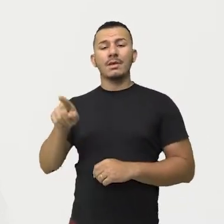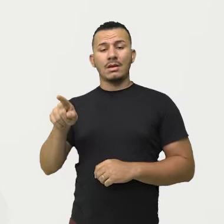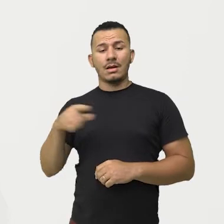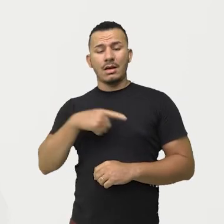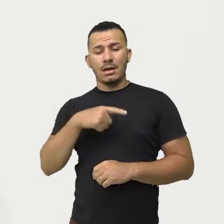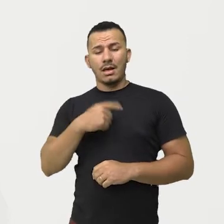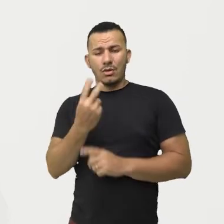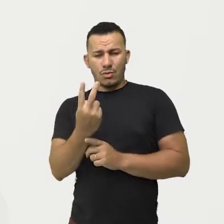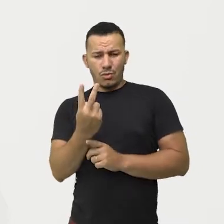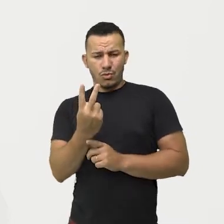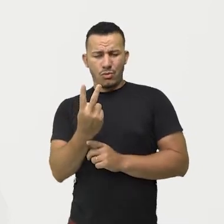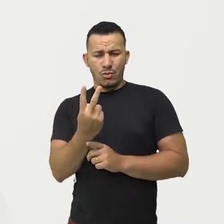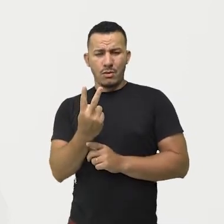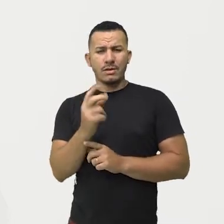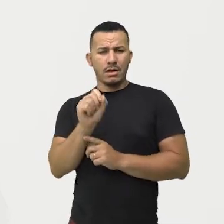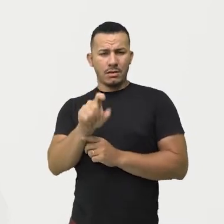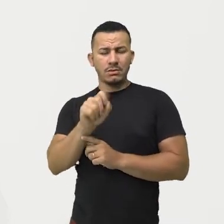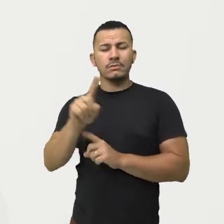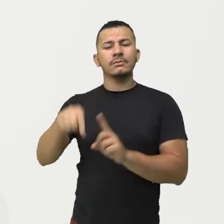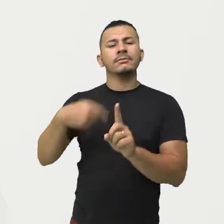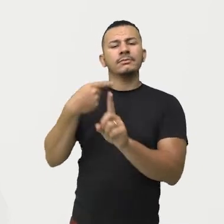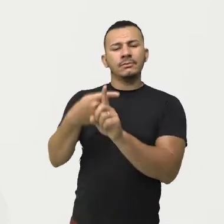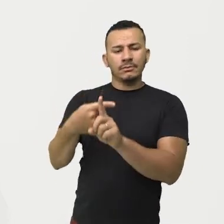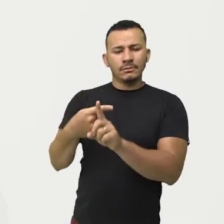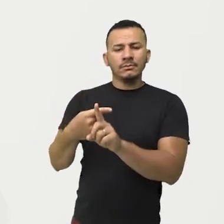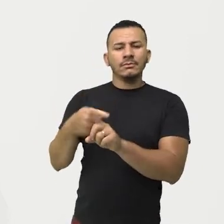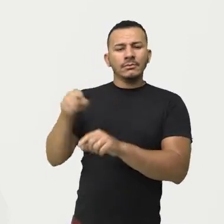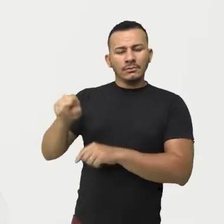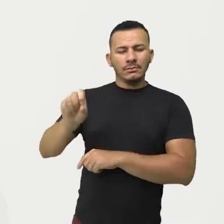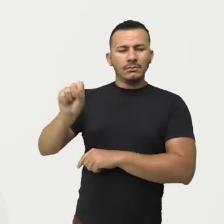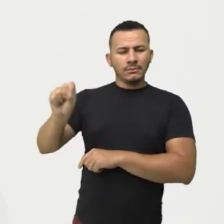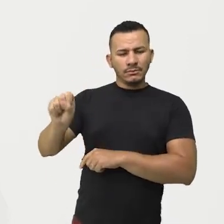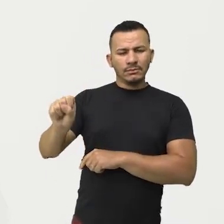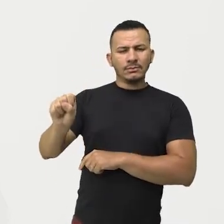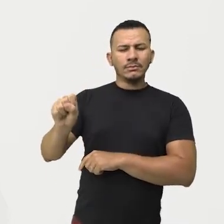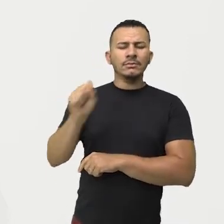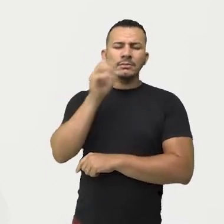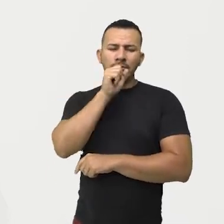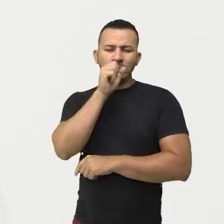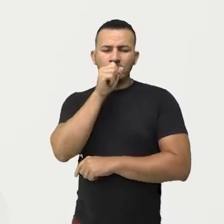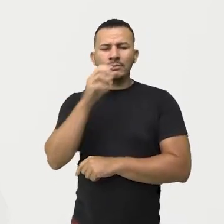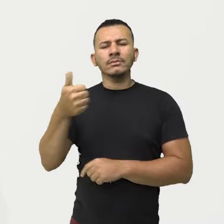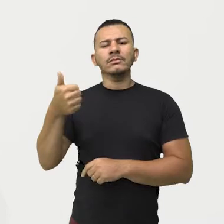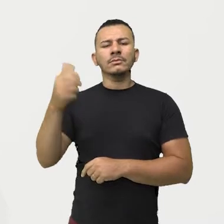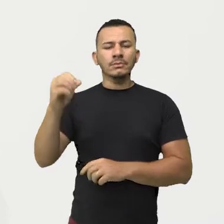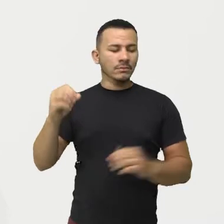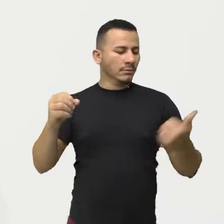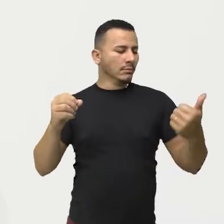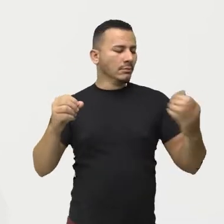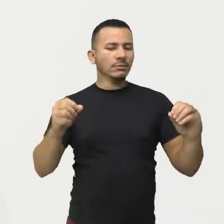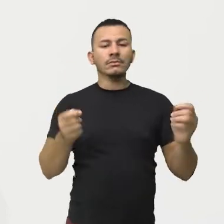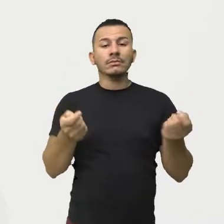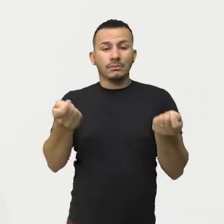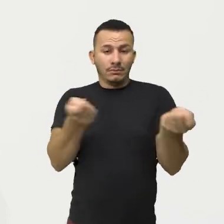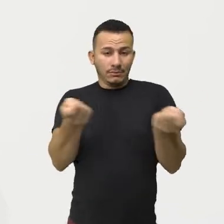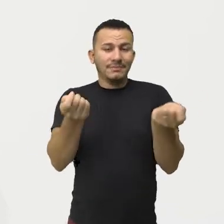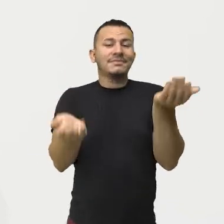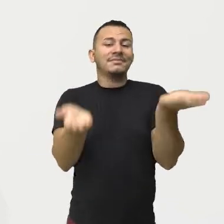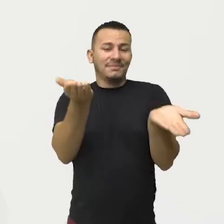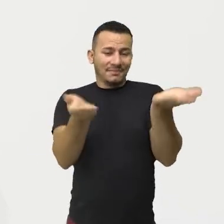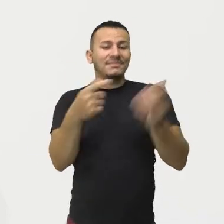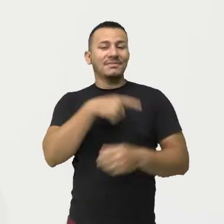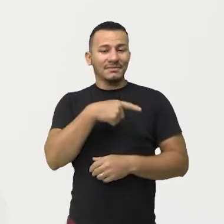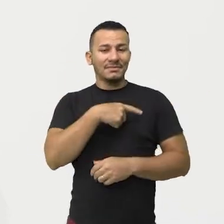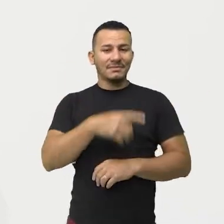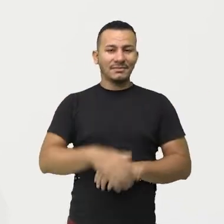mais aqui, ó, 1, 2, 3, 4, 5, 6, 7, 8. Também está me dando 10. Beleza? Então, olha só, pessoal.